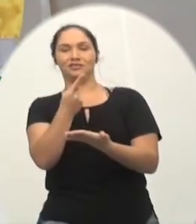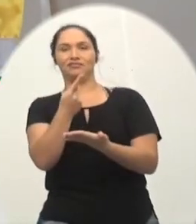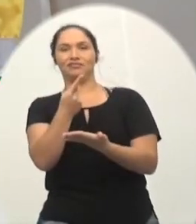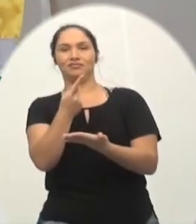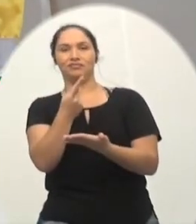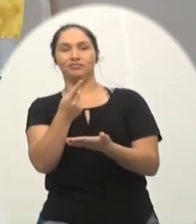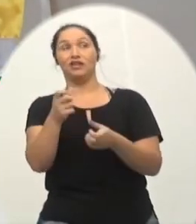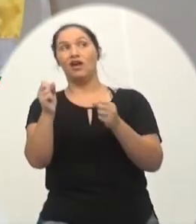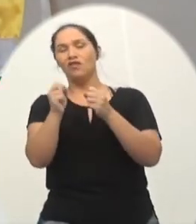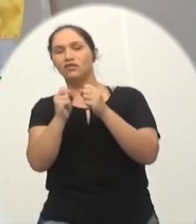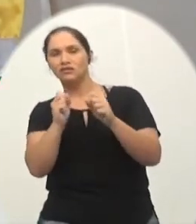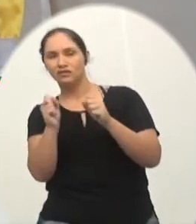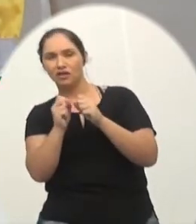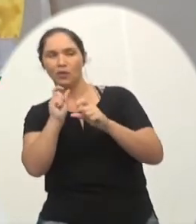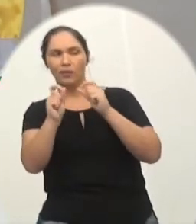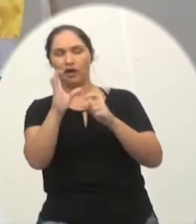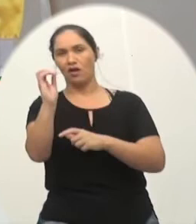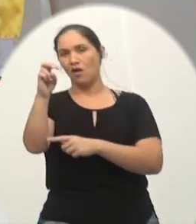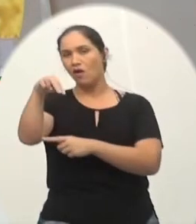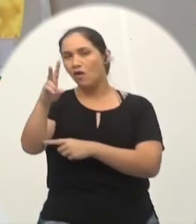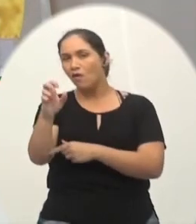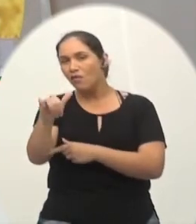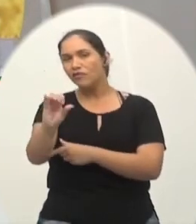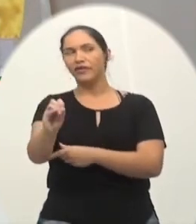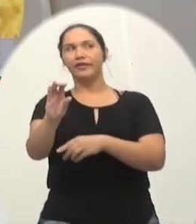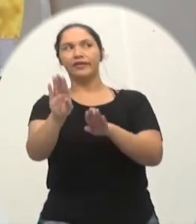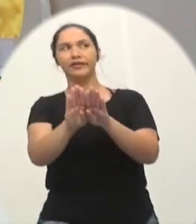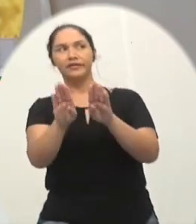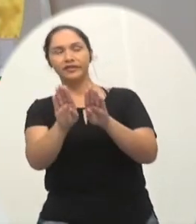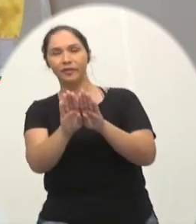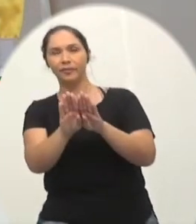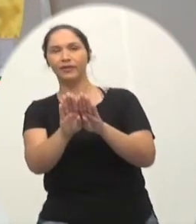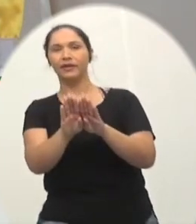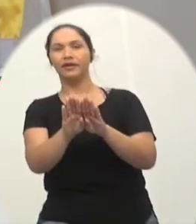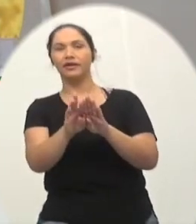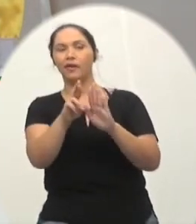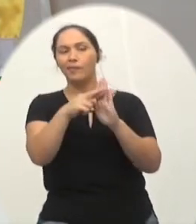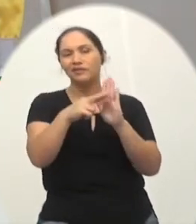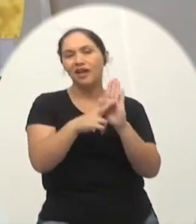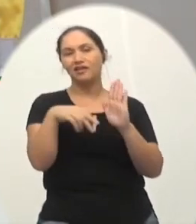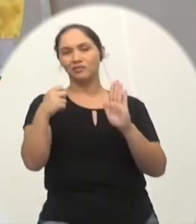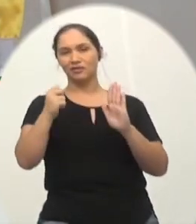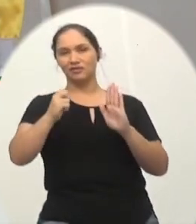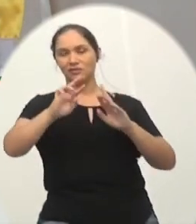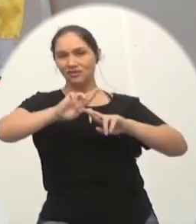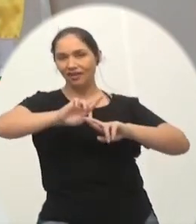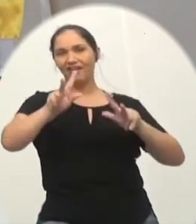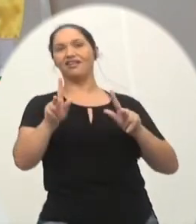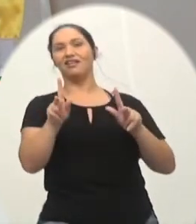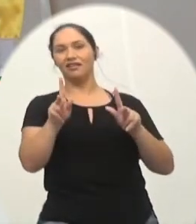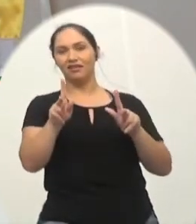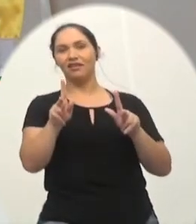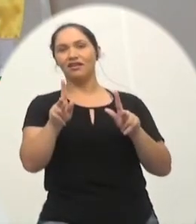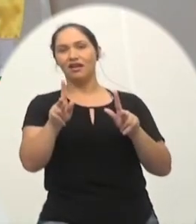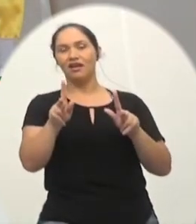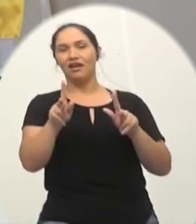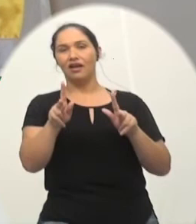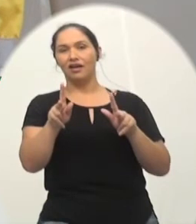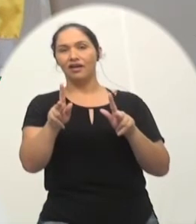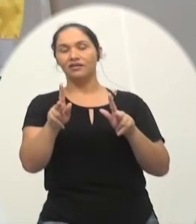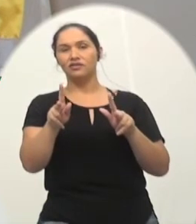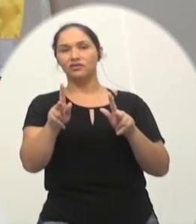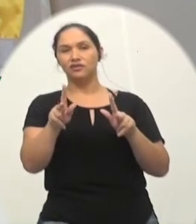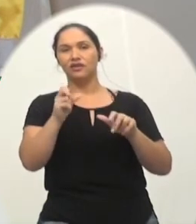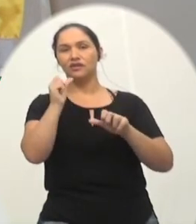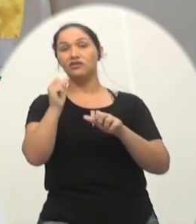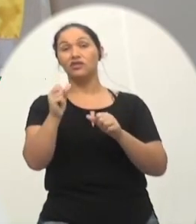sobre convênios e algumas burocracias que precisam ser resolvidas ainda. Então, além de tudo, preciso que vocês nos apoiem